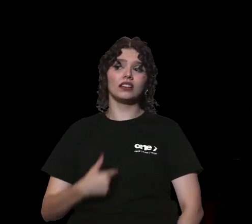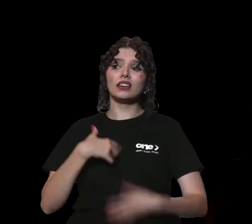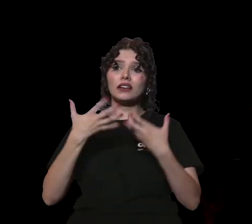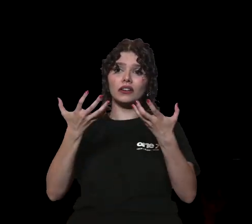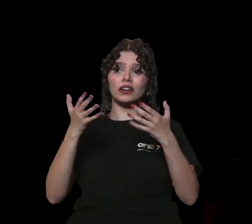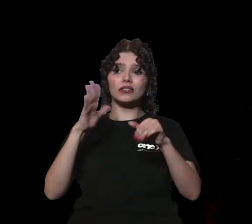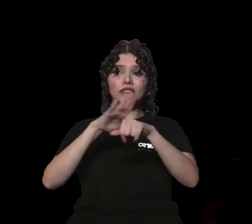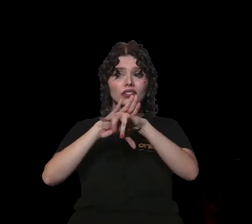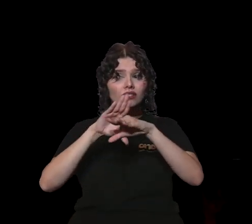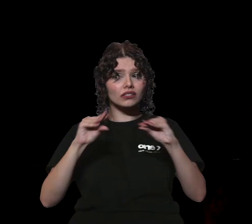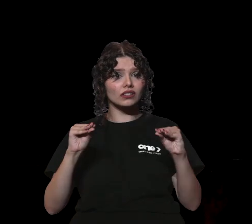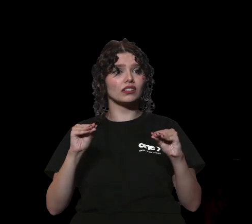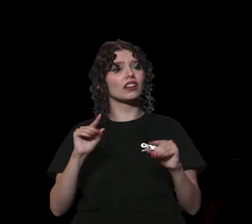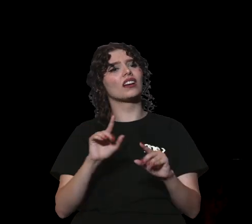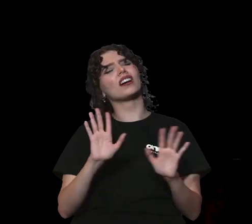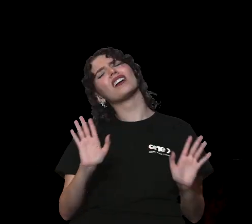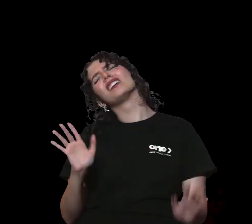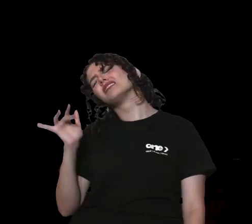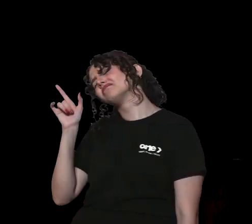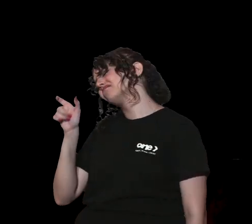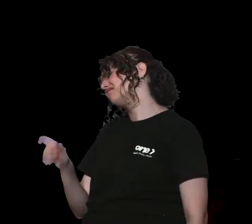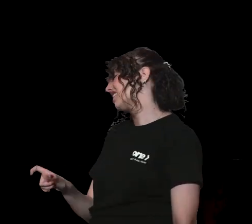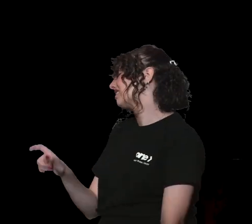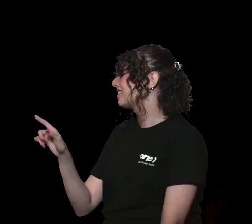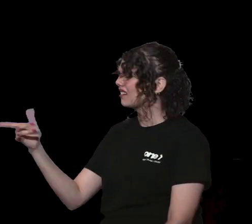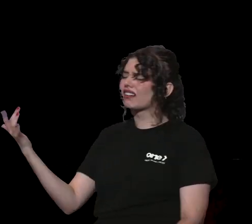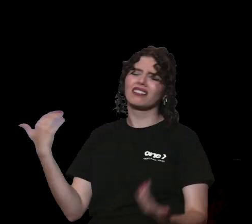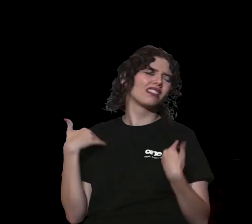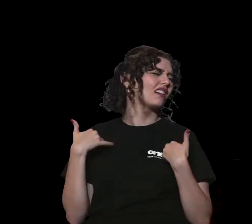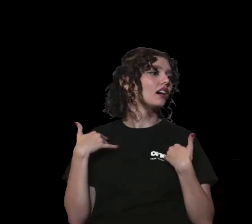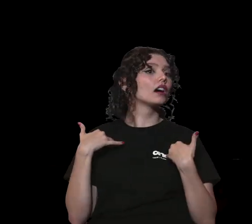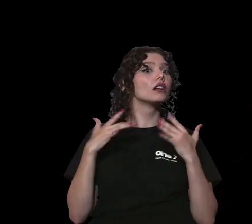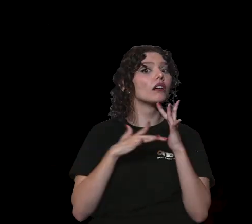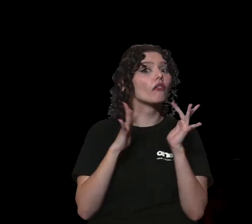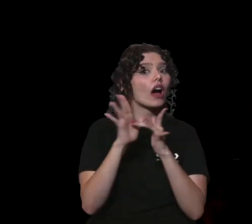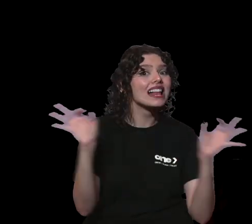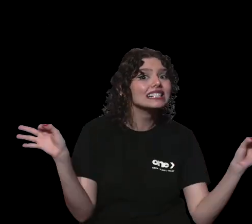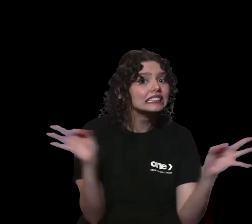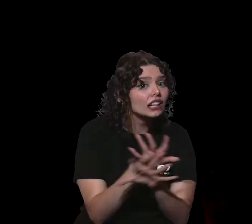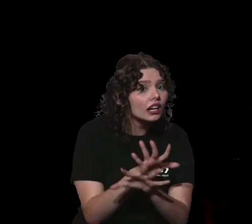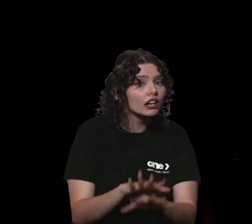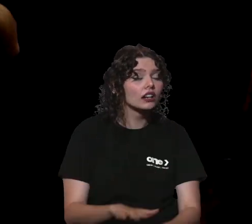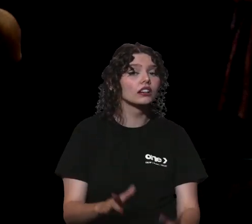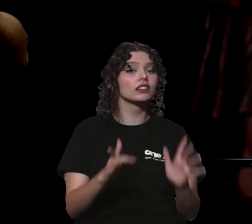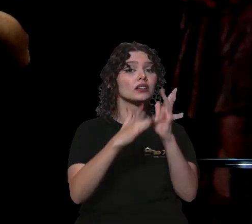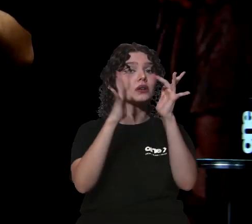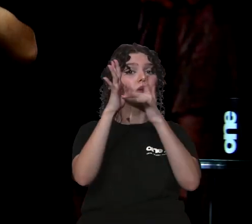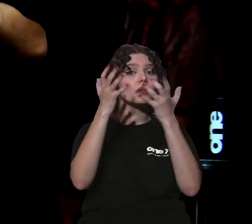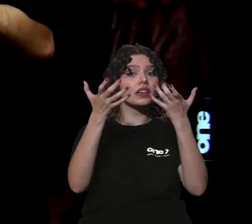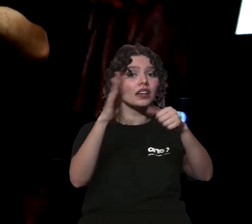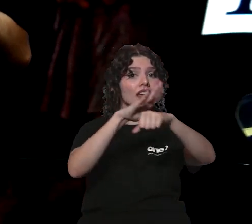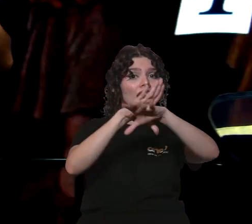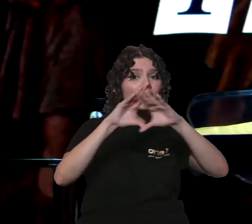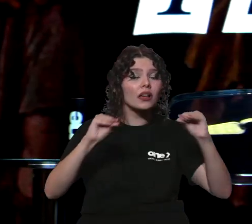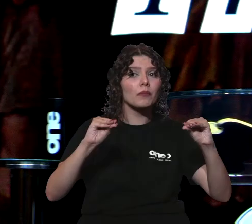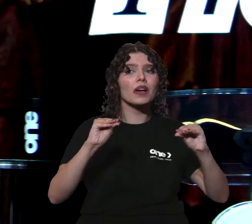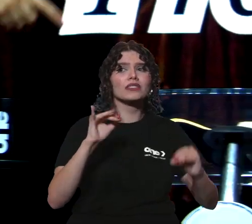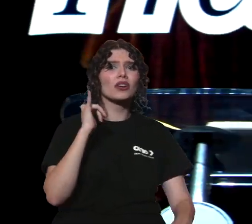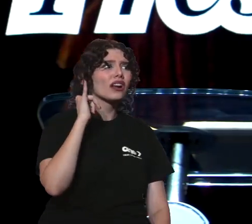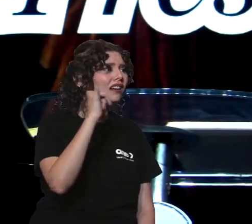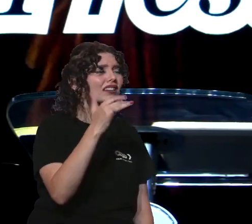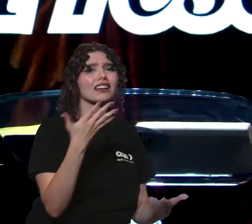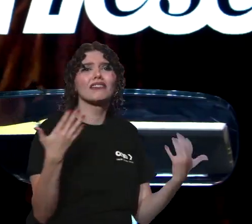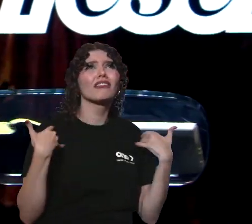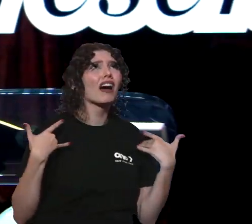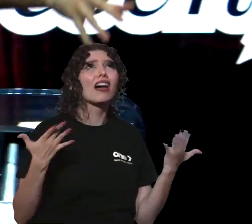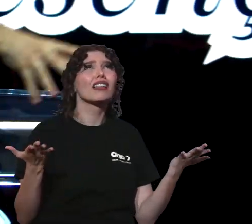te curar. Mas olha o que o outro fez comigo, chega. Jesus quer te curar. Mas olha o que ele falou de mim,